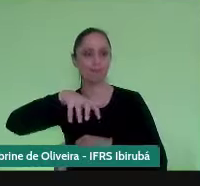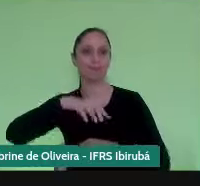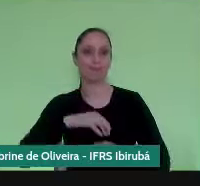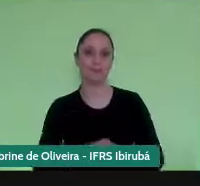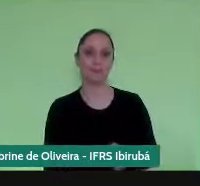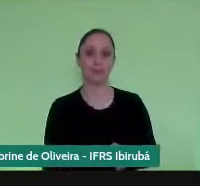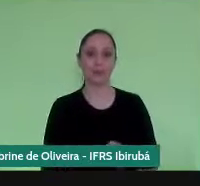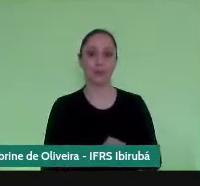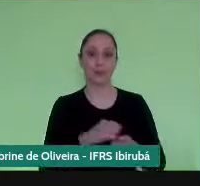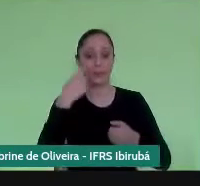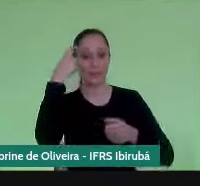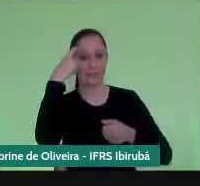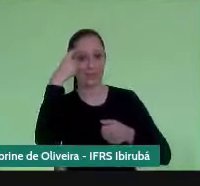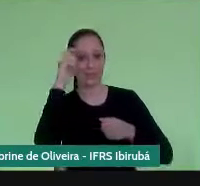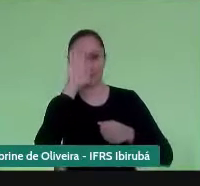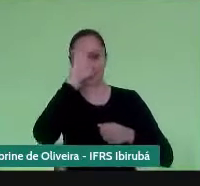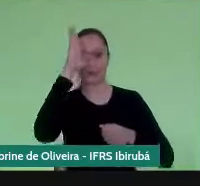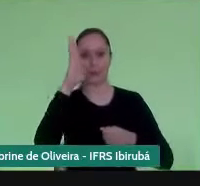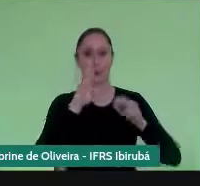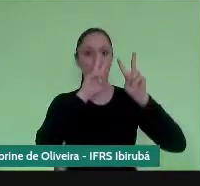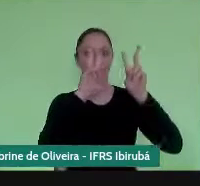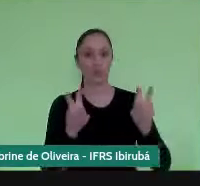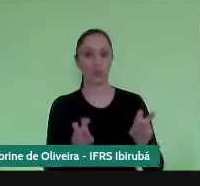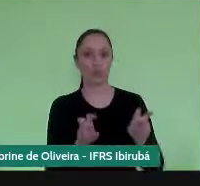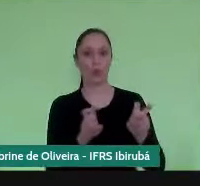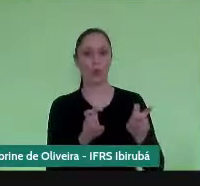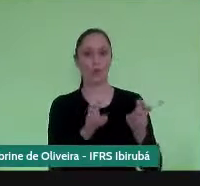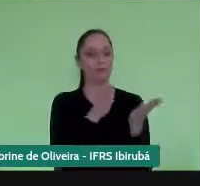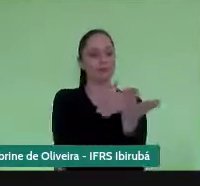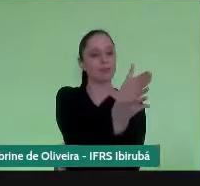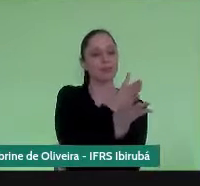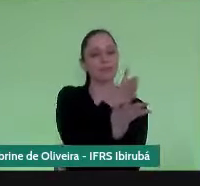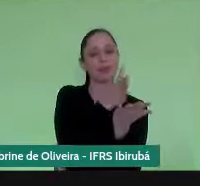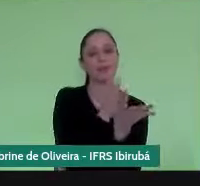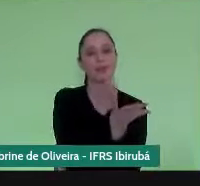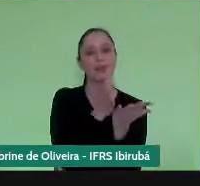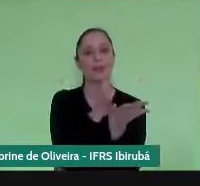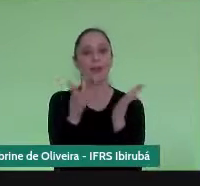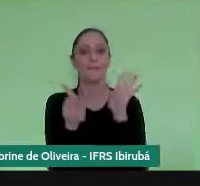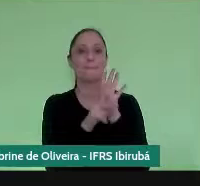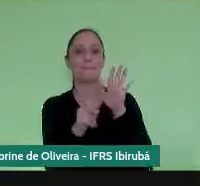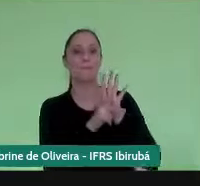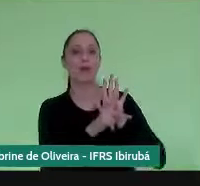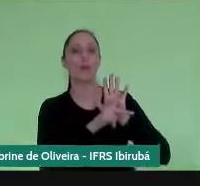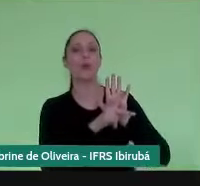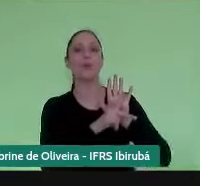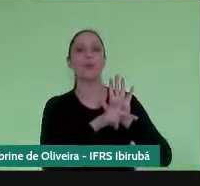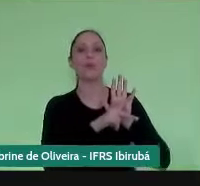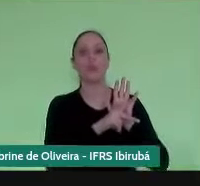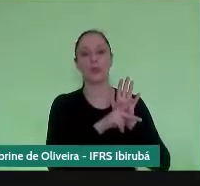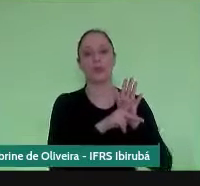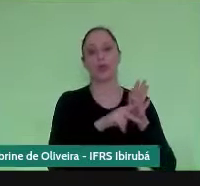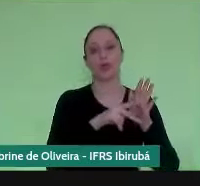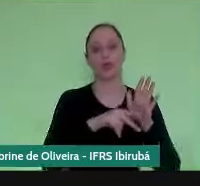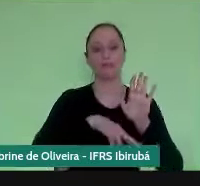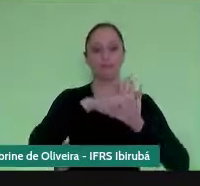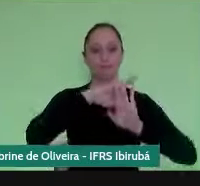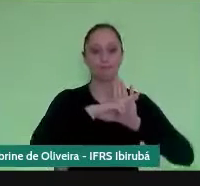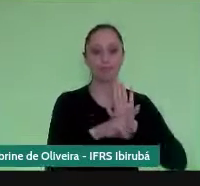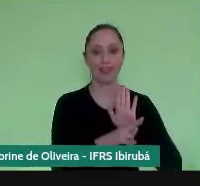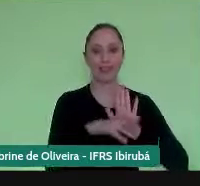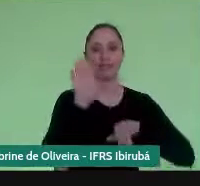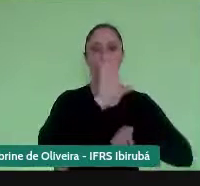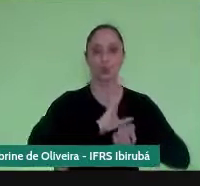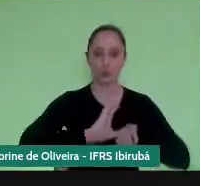Catálogo Nacional de Cursos Técnicos, procurando identificar conteúdos comuns, as áreas, os docentes